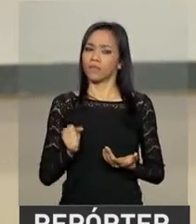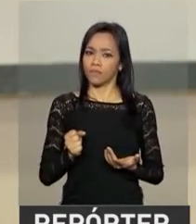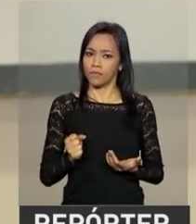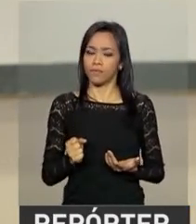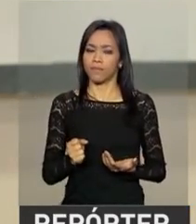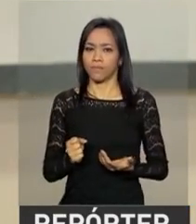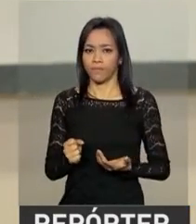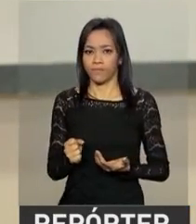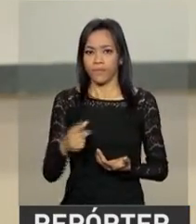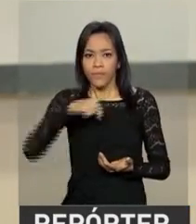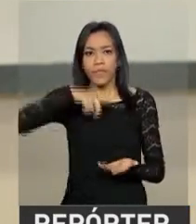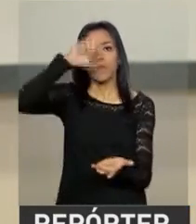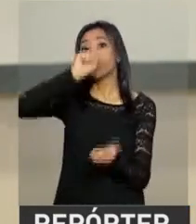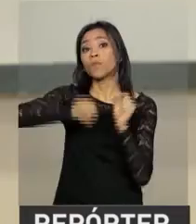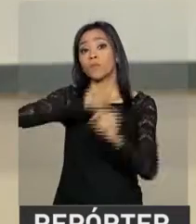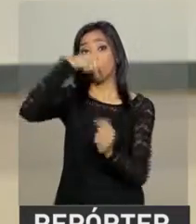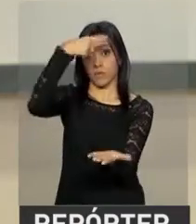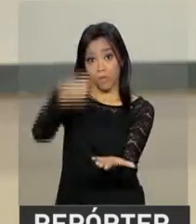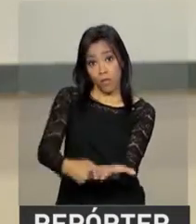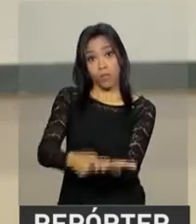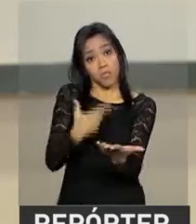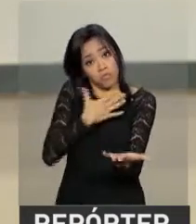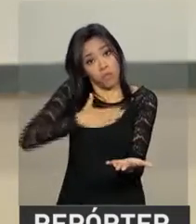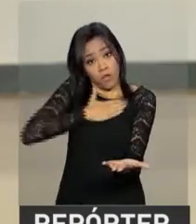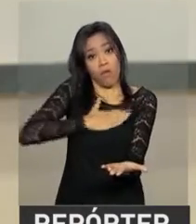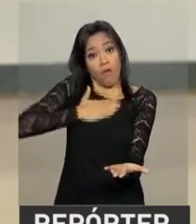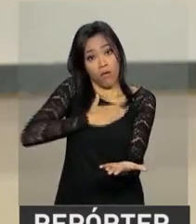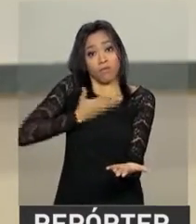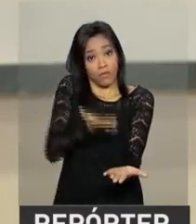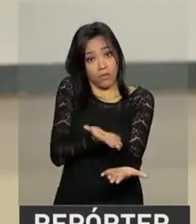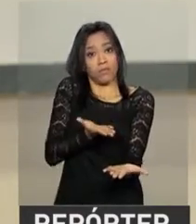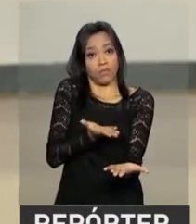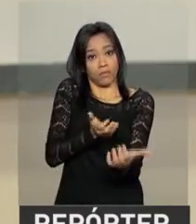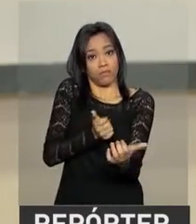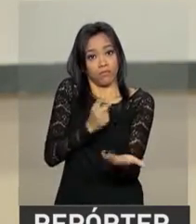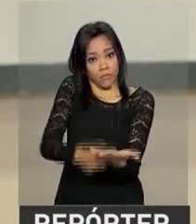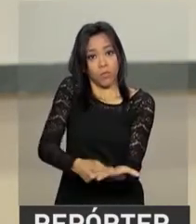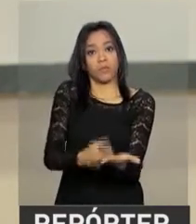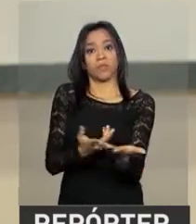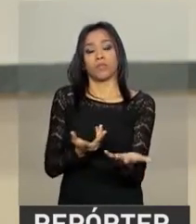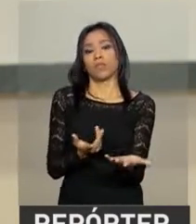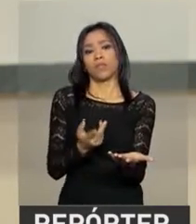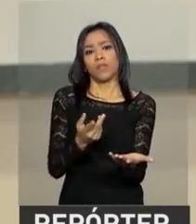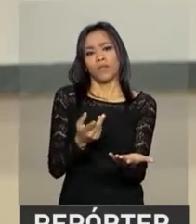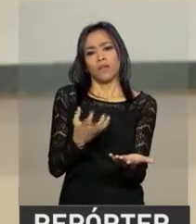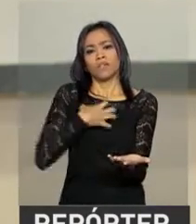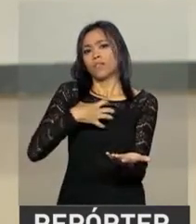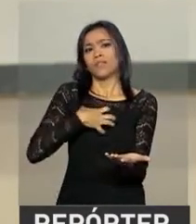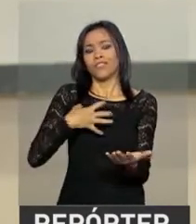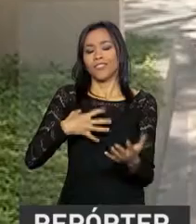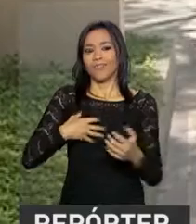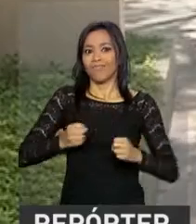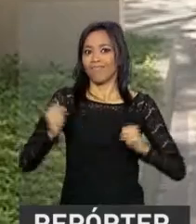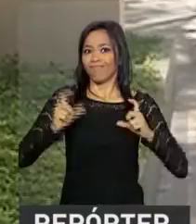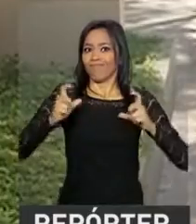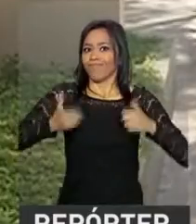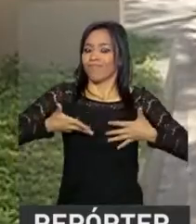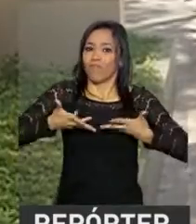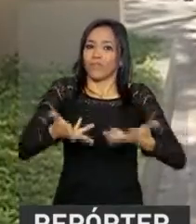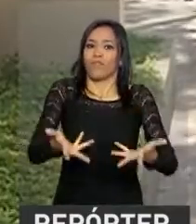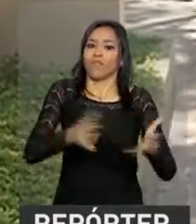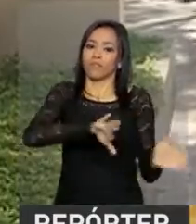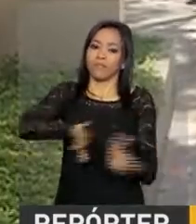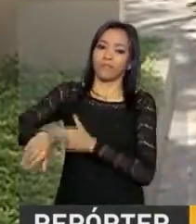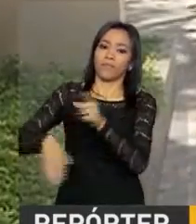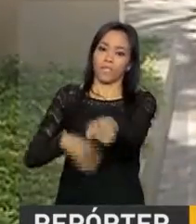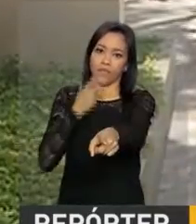ter um compromisso com aquilo que você gosta e você vai ter vai ser você se sente motivado para isso além das novidades